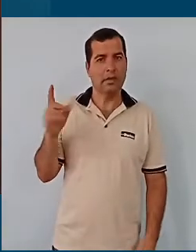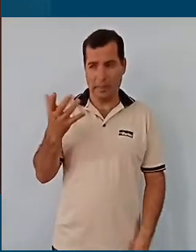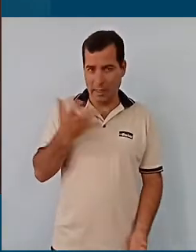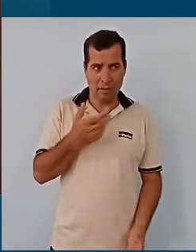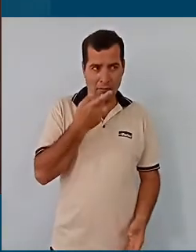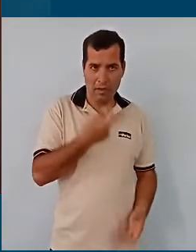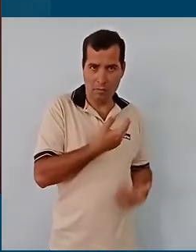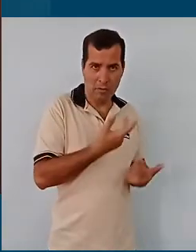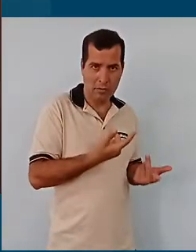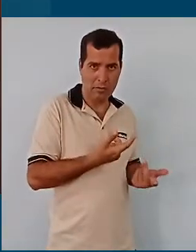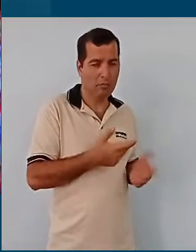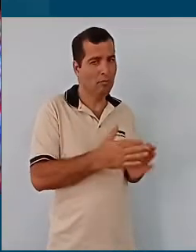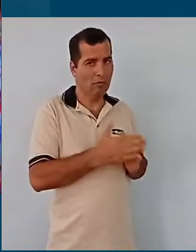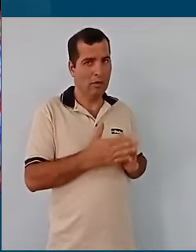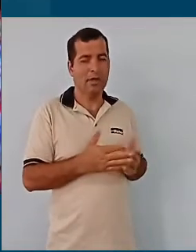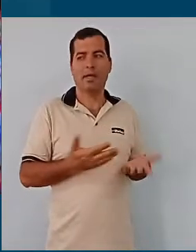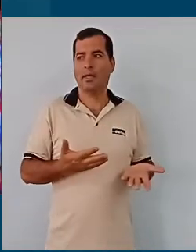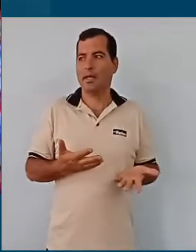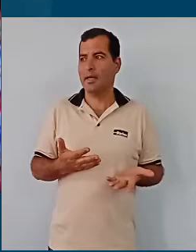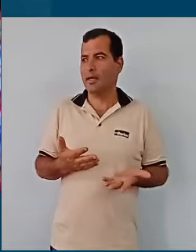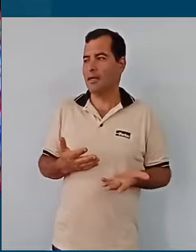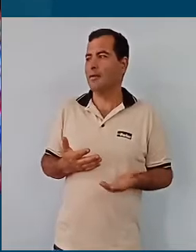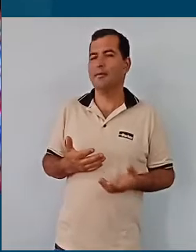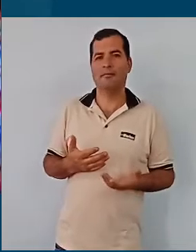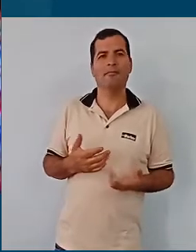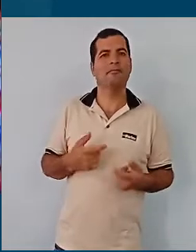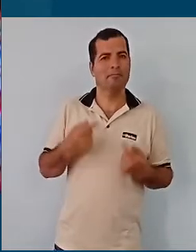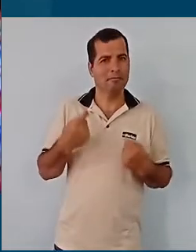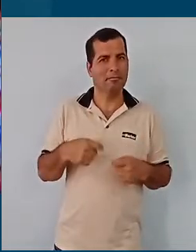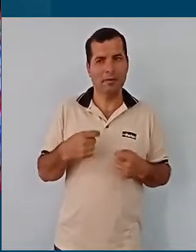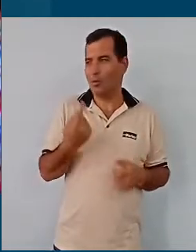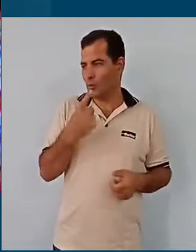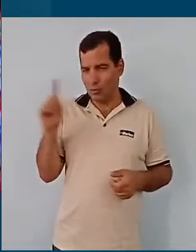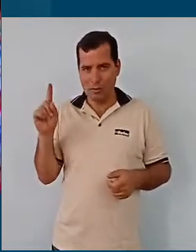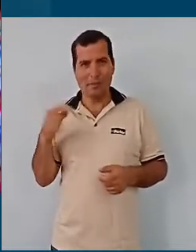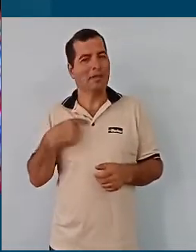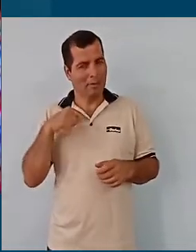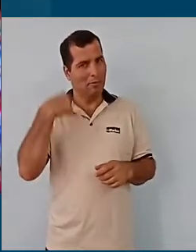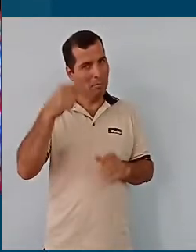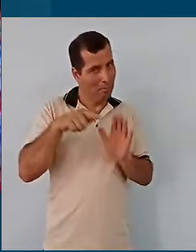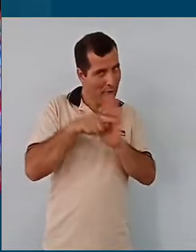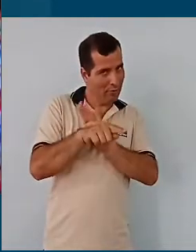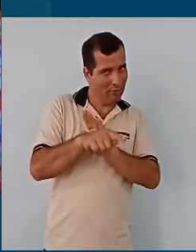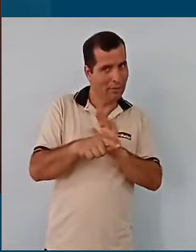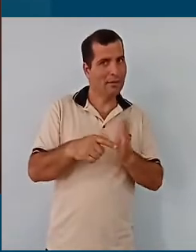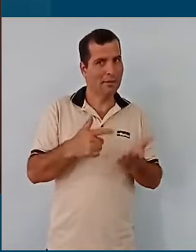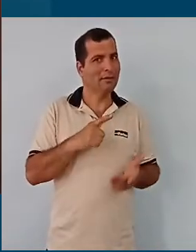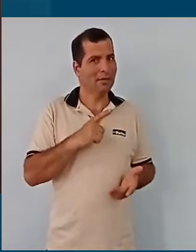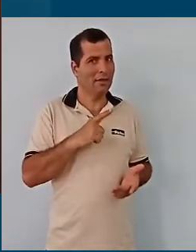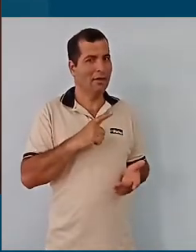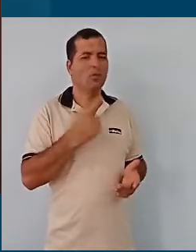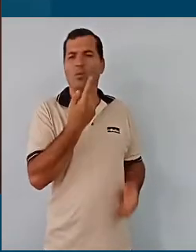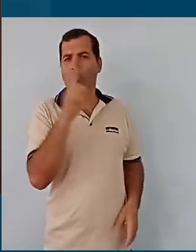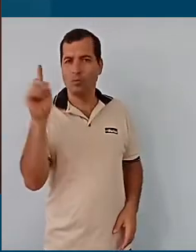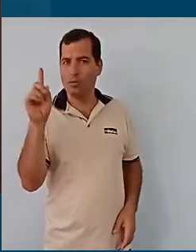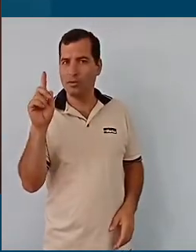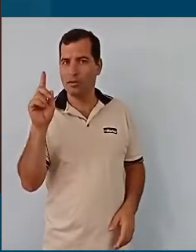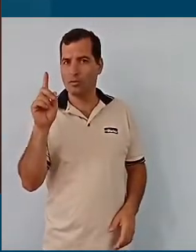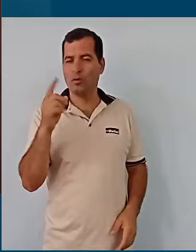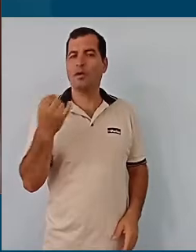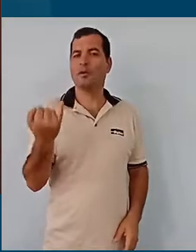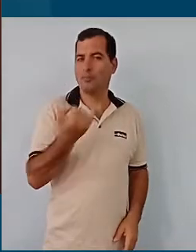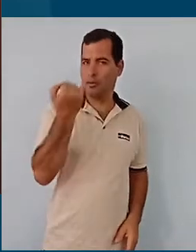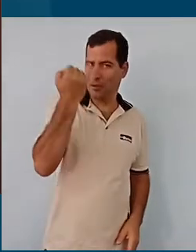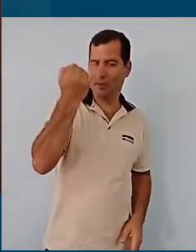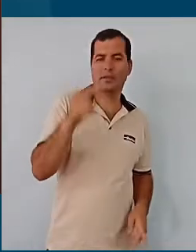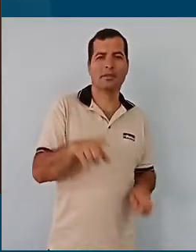favor? Não, traz o último elemento, que aí eu já entro com as perguntas, que a gente tem várias. O último elemento, então, que é fundamental,